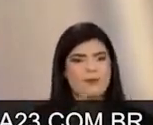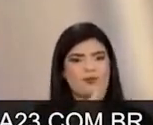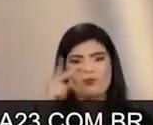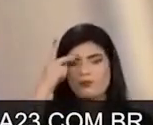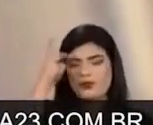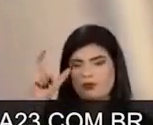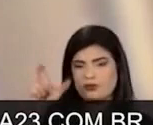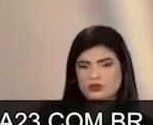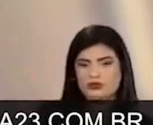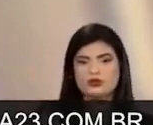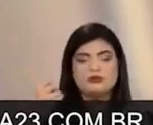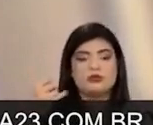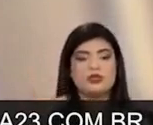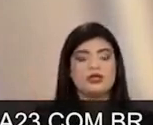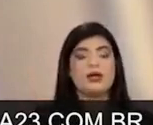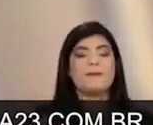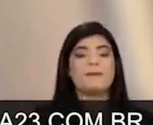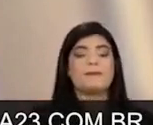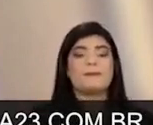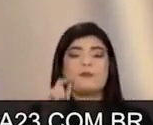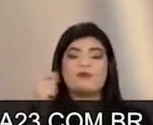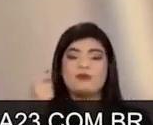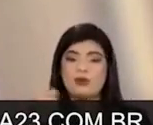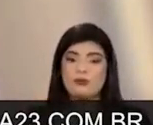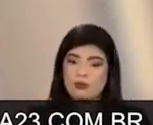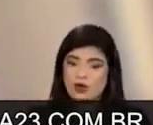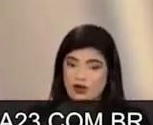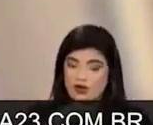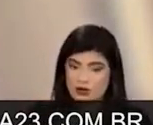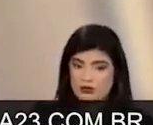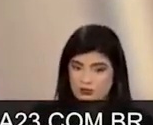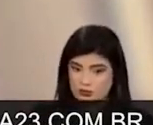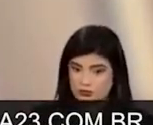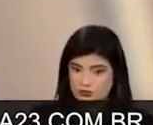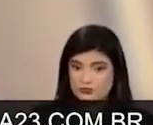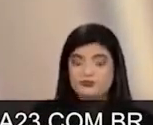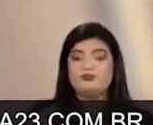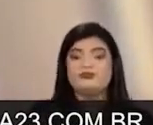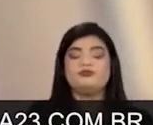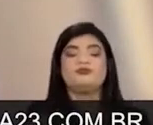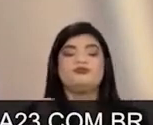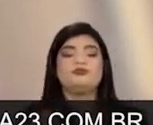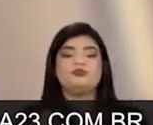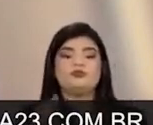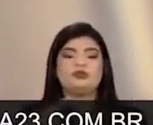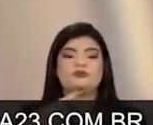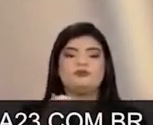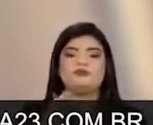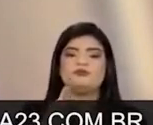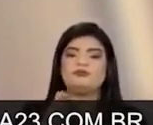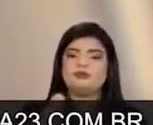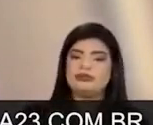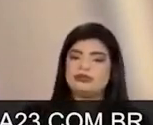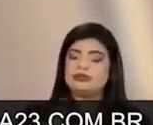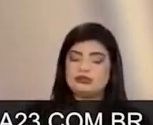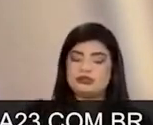cliente e falando o seguinte: olha, eu preciso repagar essas certidões. E para isso, eu preciso que você faça um PIX para mim do